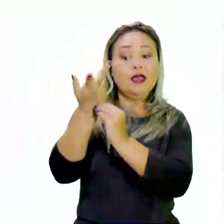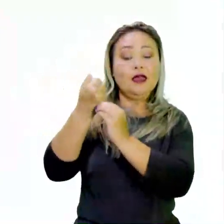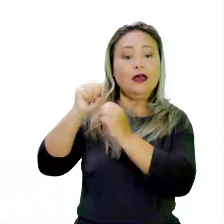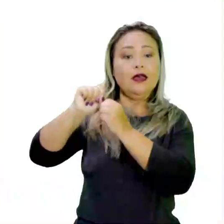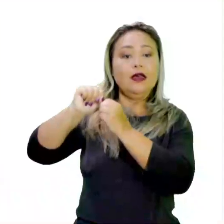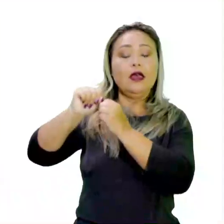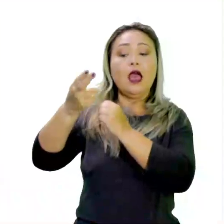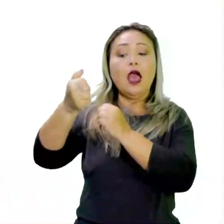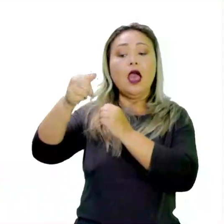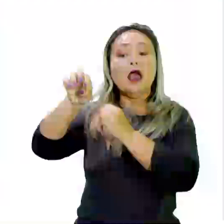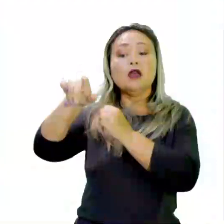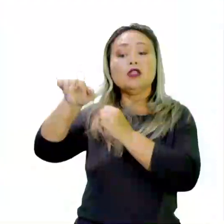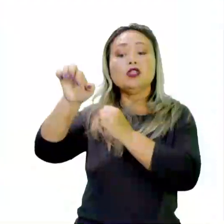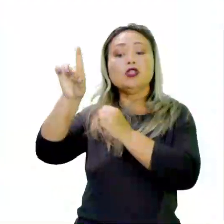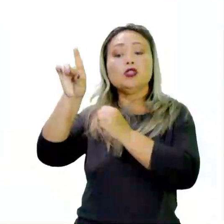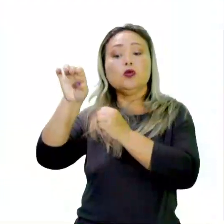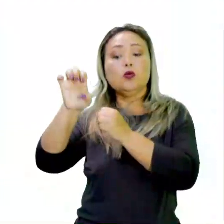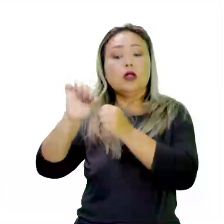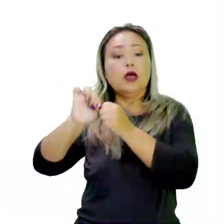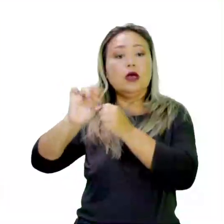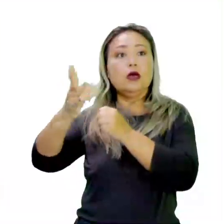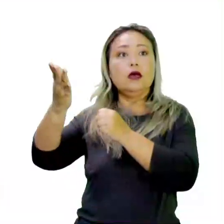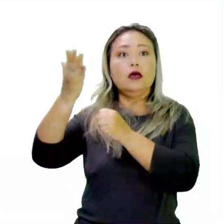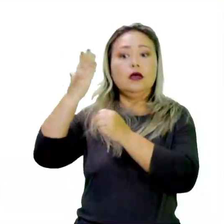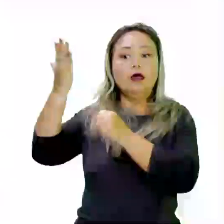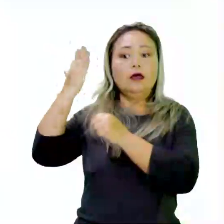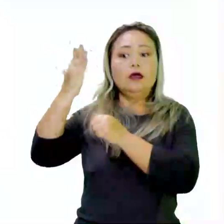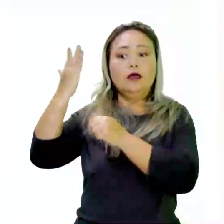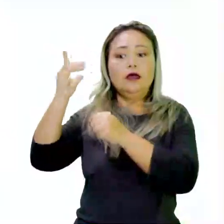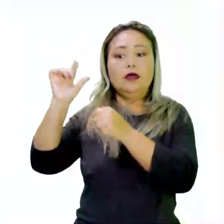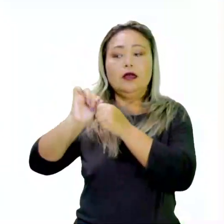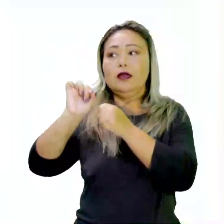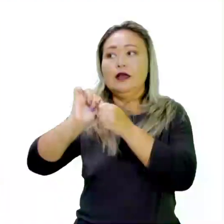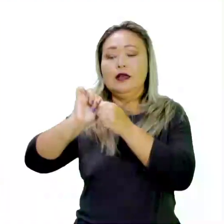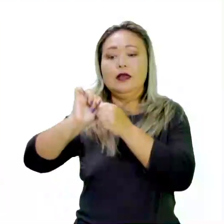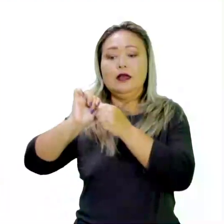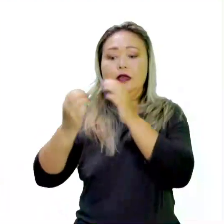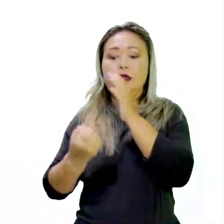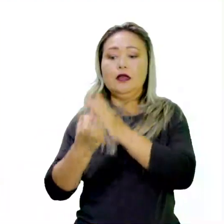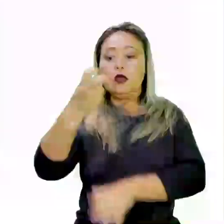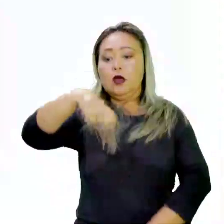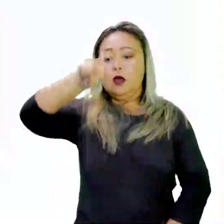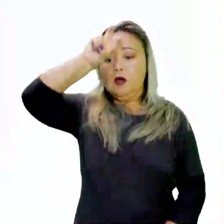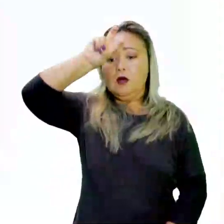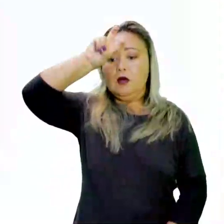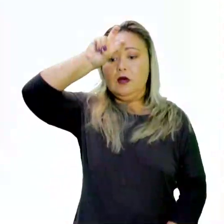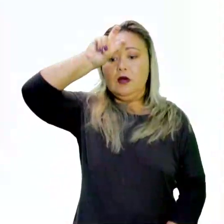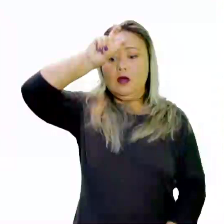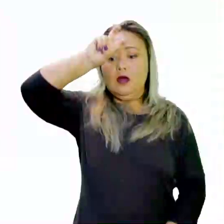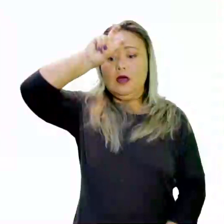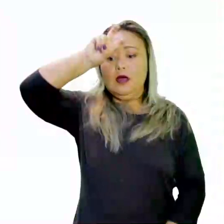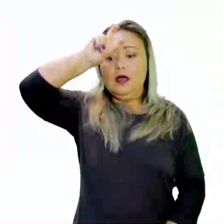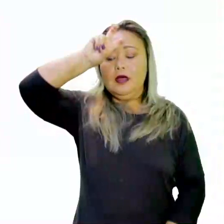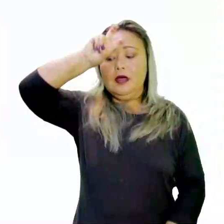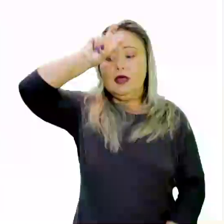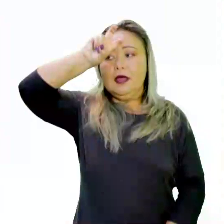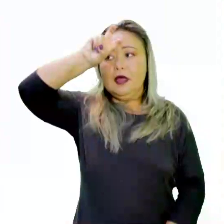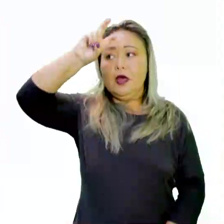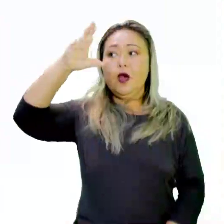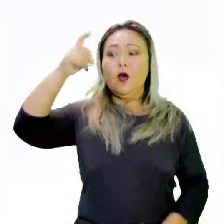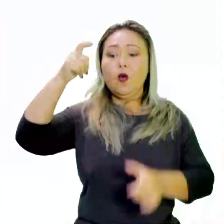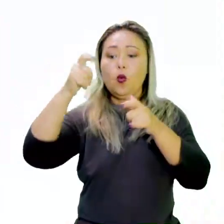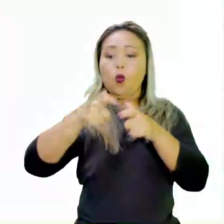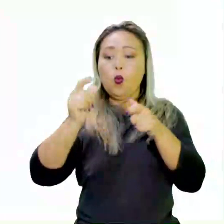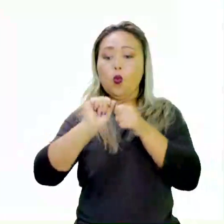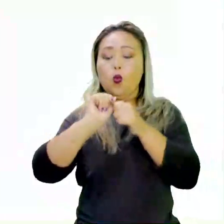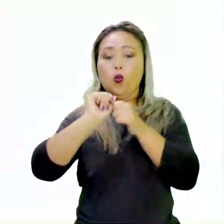antiguidade inicia com a produção da arte no Egito, onde a gente vê